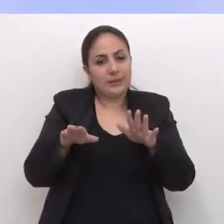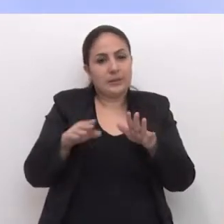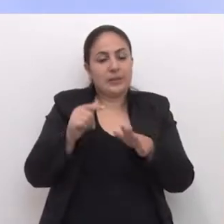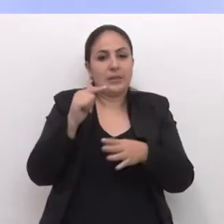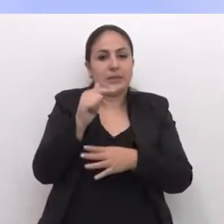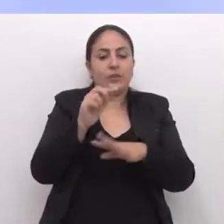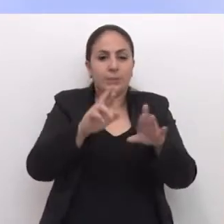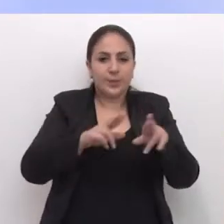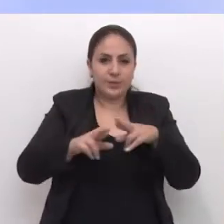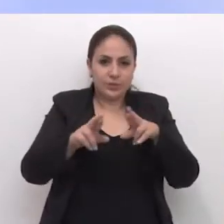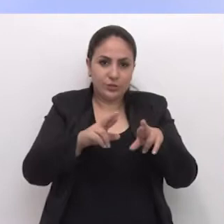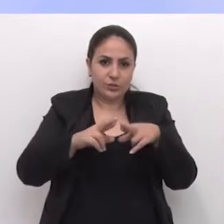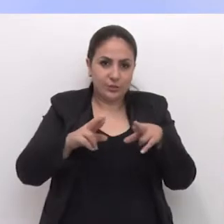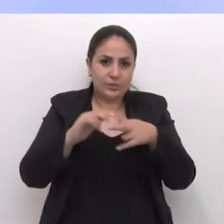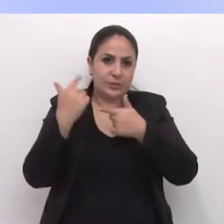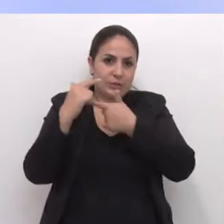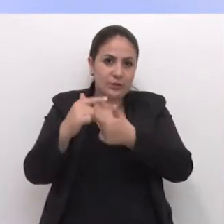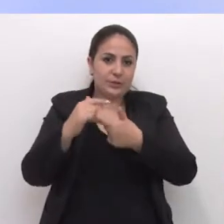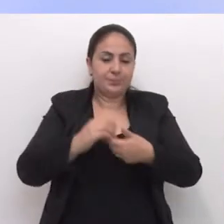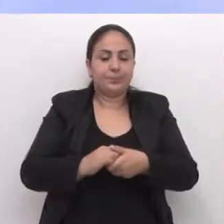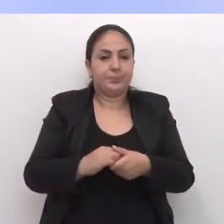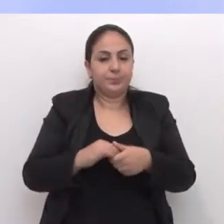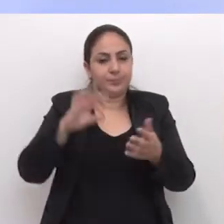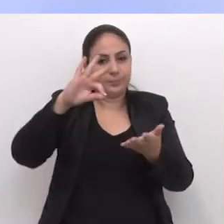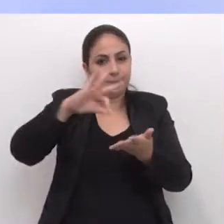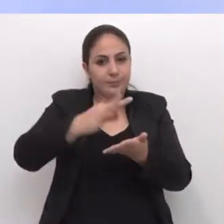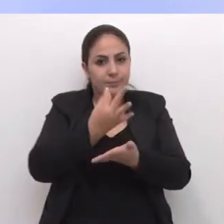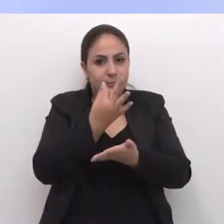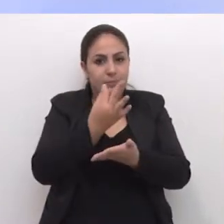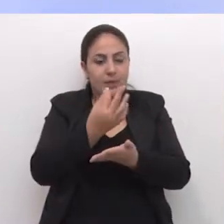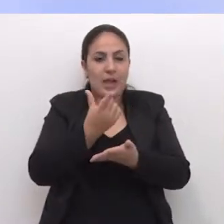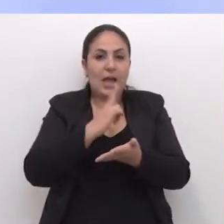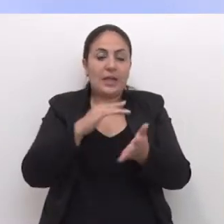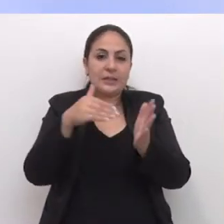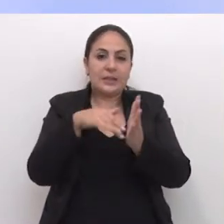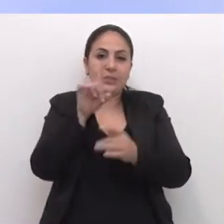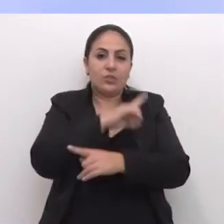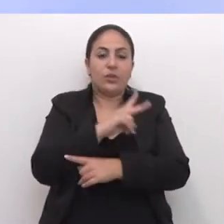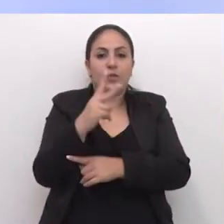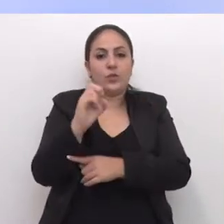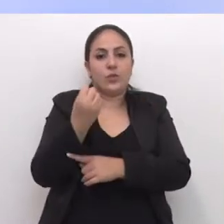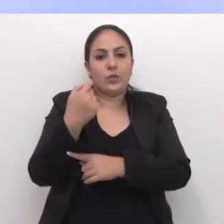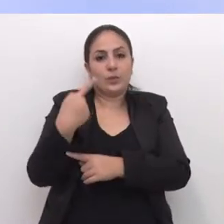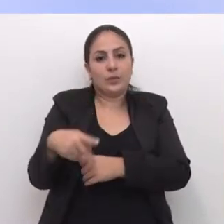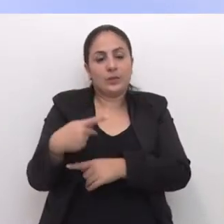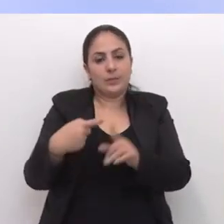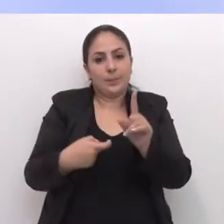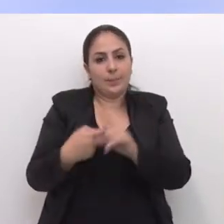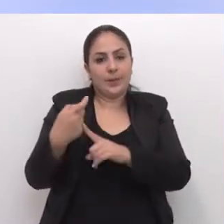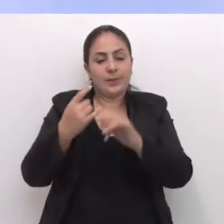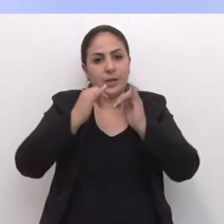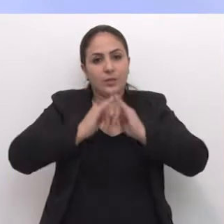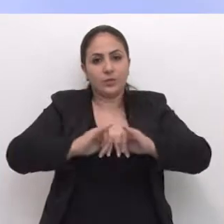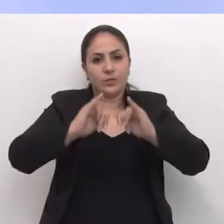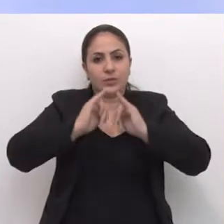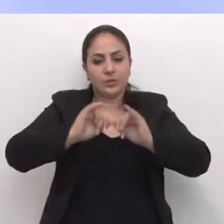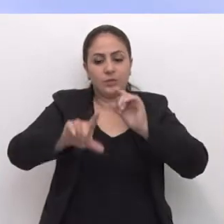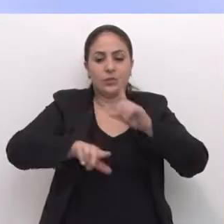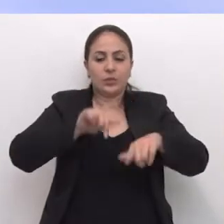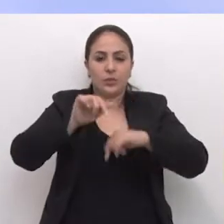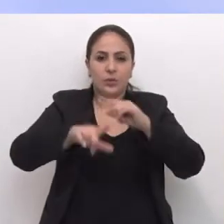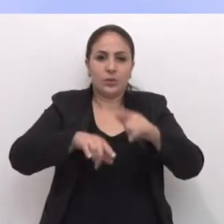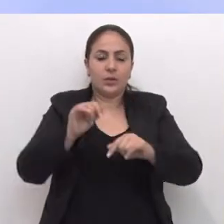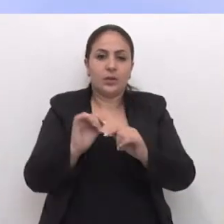site da 7ª Região Tradicionalista. As inscrições vão até o dia 28 deste mês e a divulgação